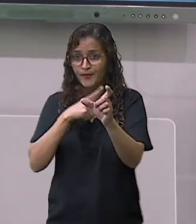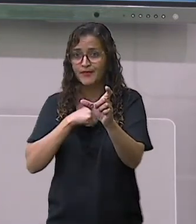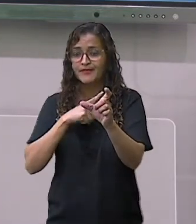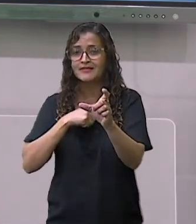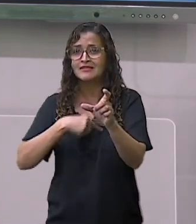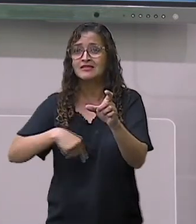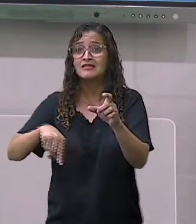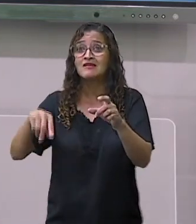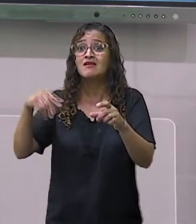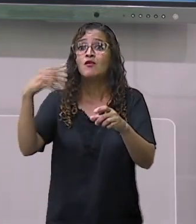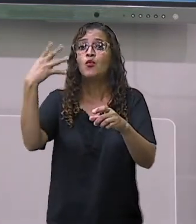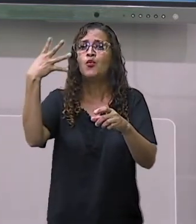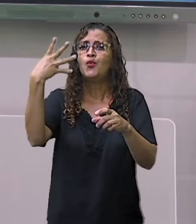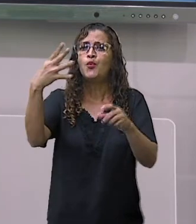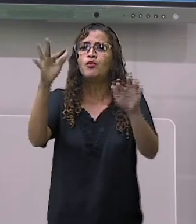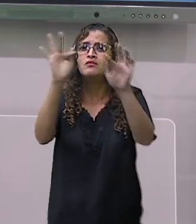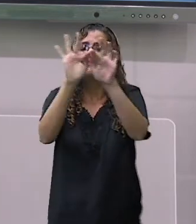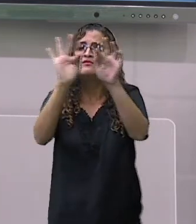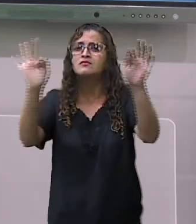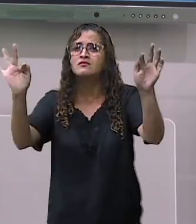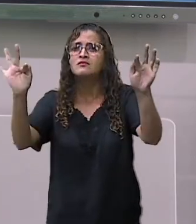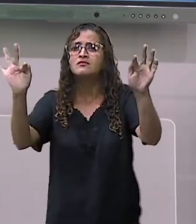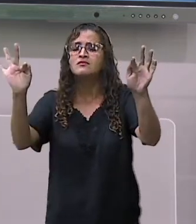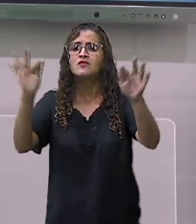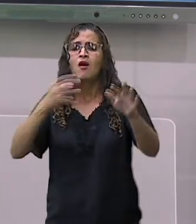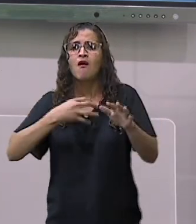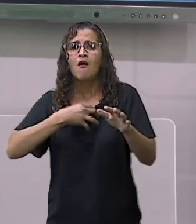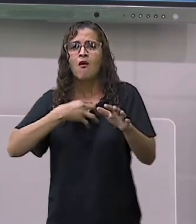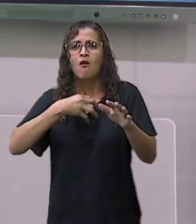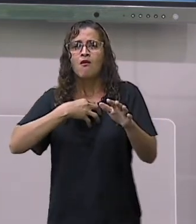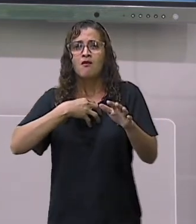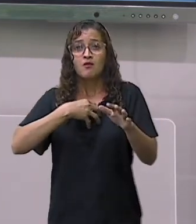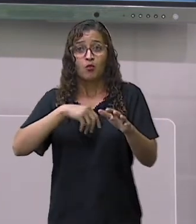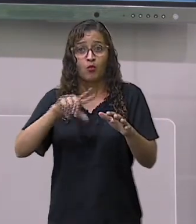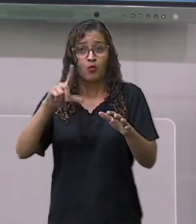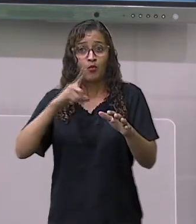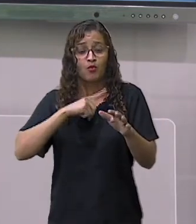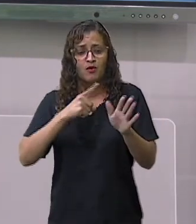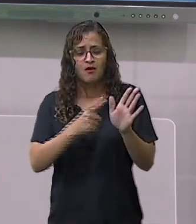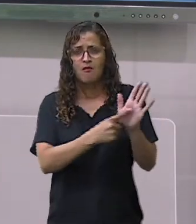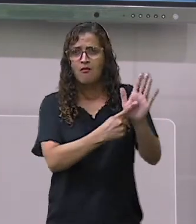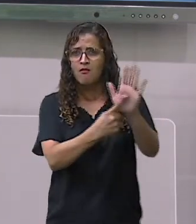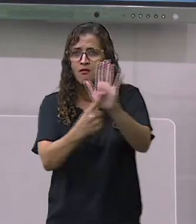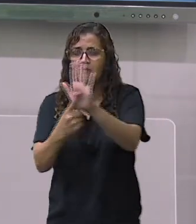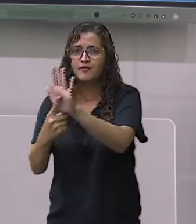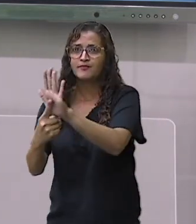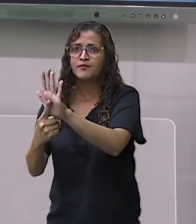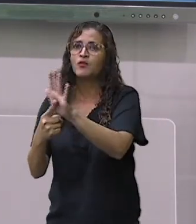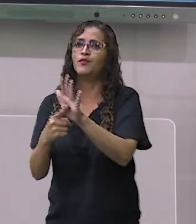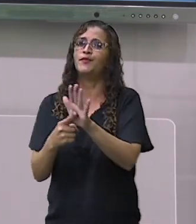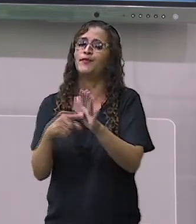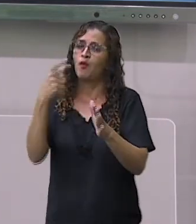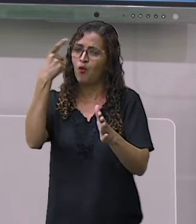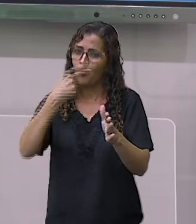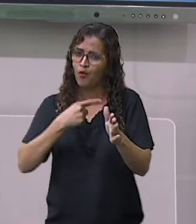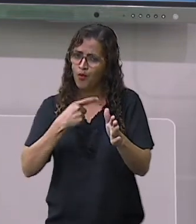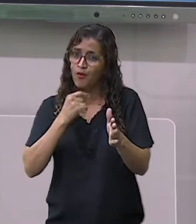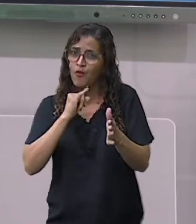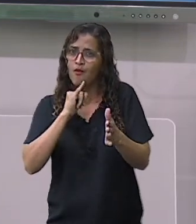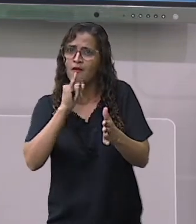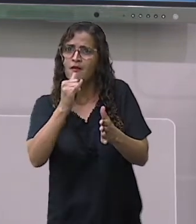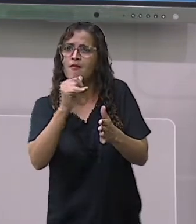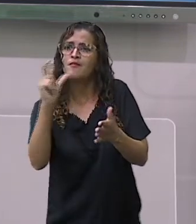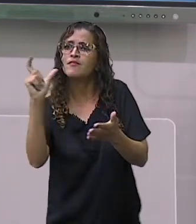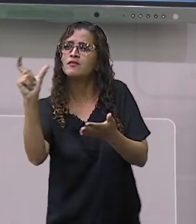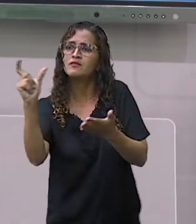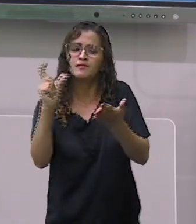que vai dando o quê? Outro sentido para a frase. É por isso que eu falo, quando você pegar uma